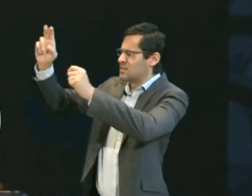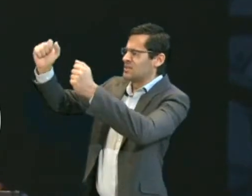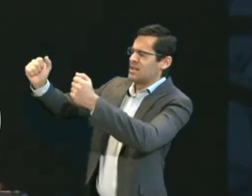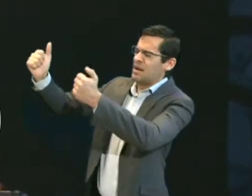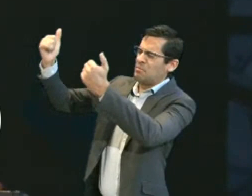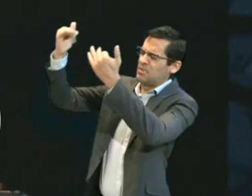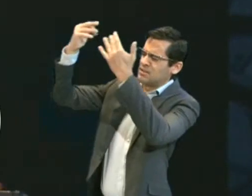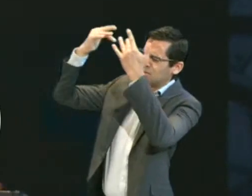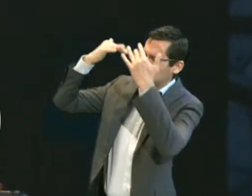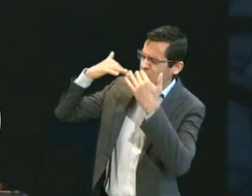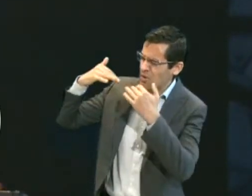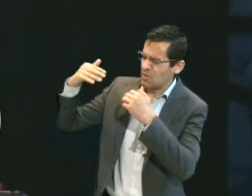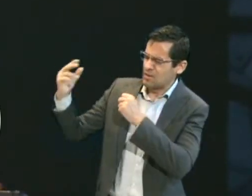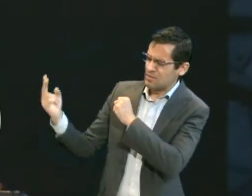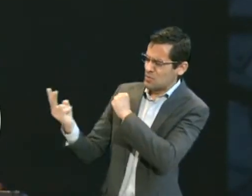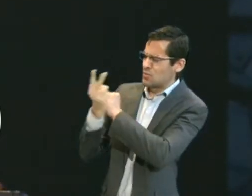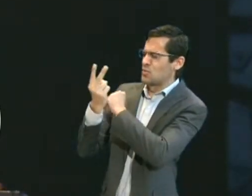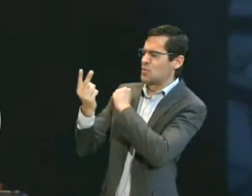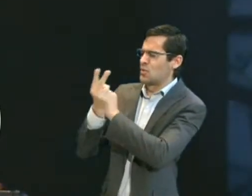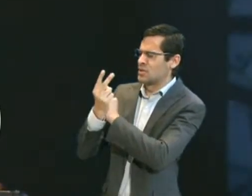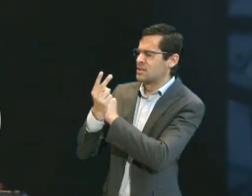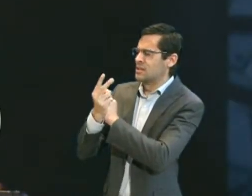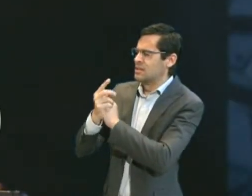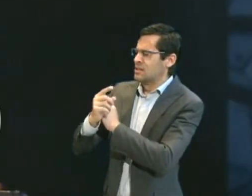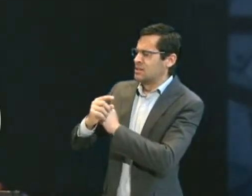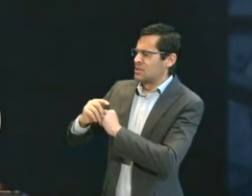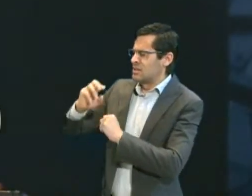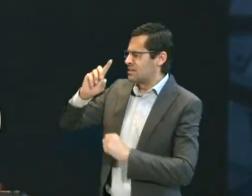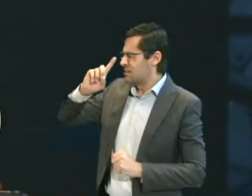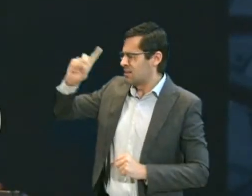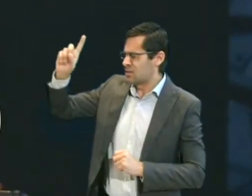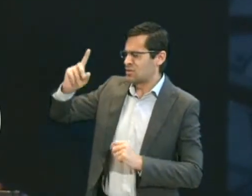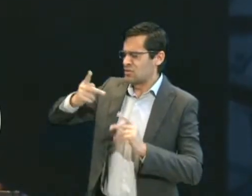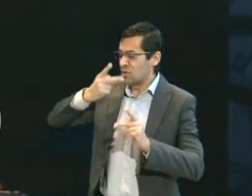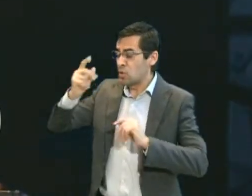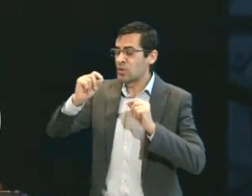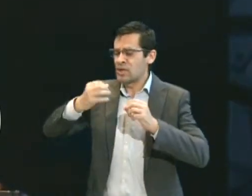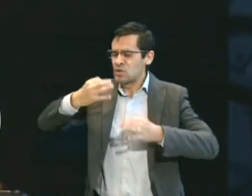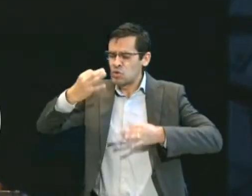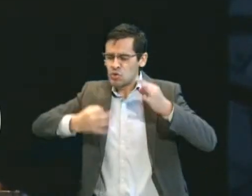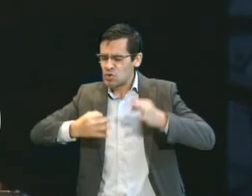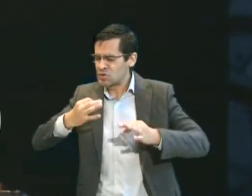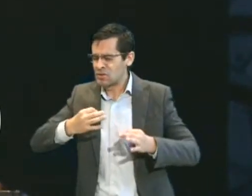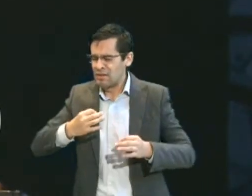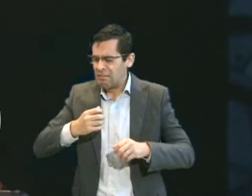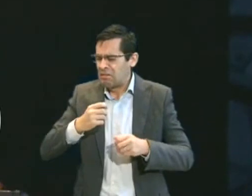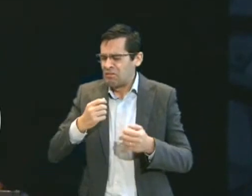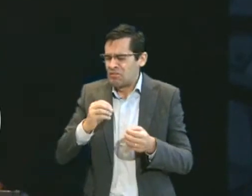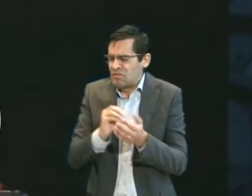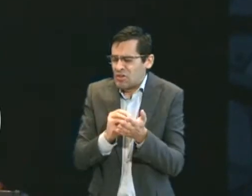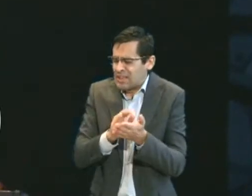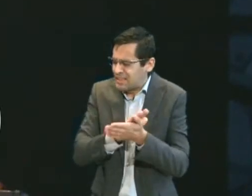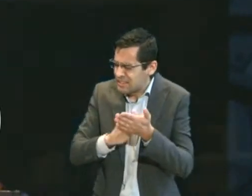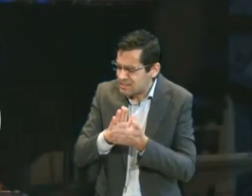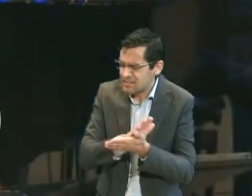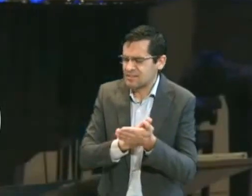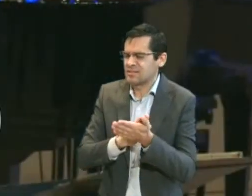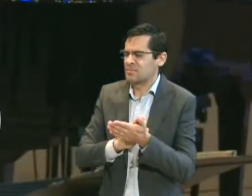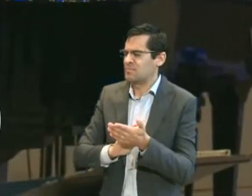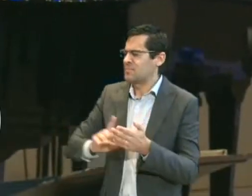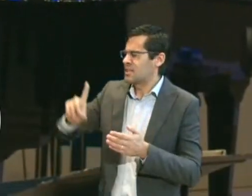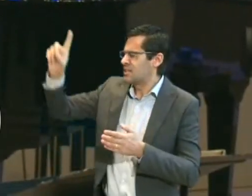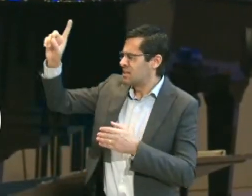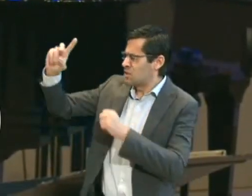da provisão. O Senhor nos disse que o justo não mendigaria o pão. O Senhor garante que